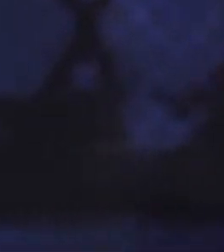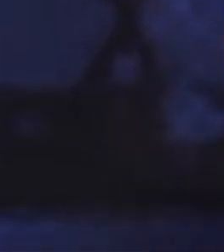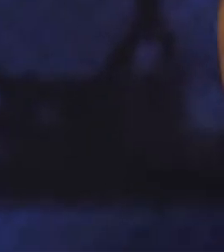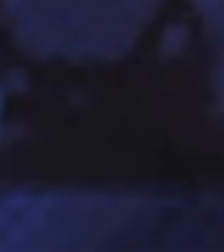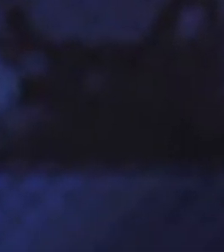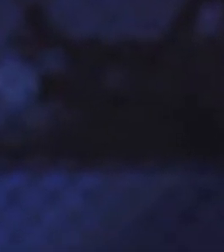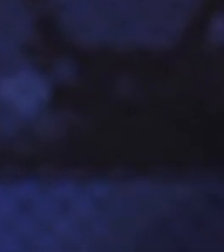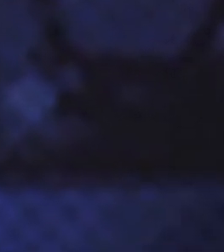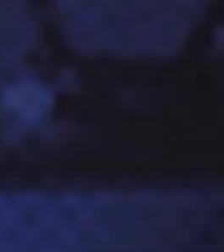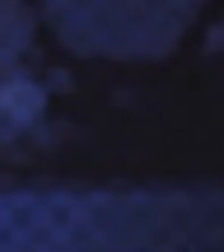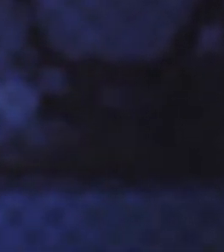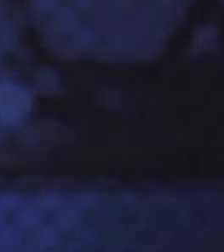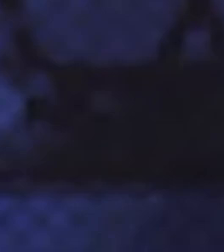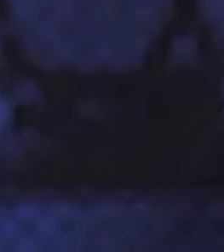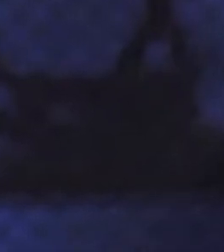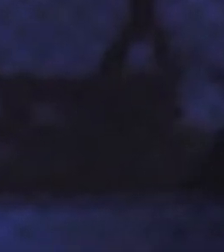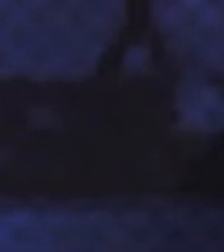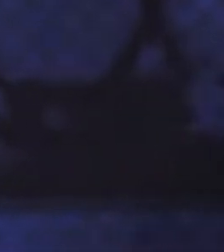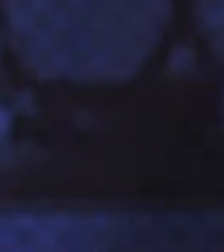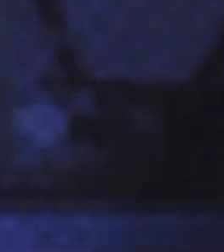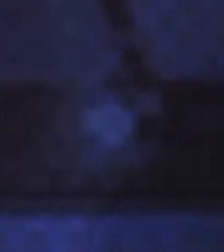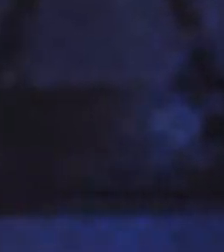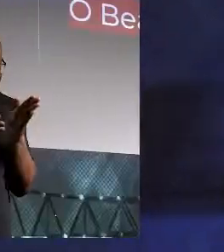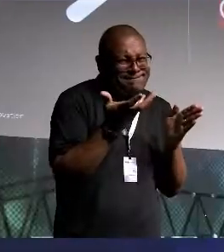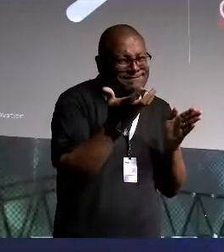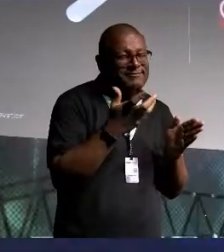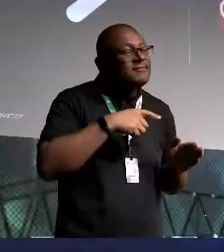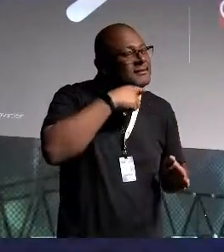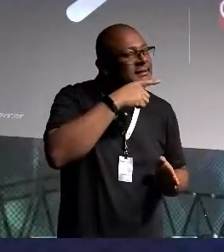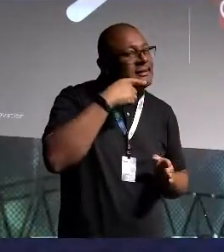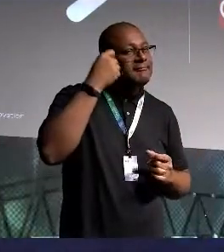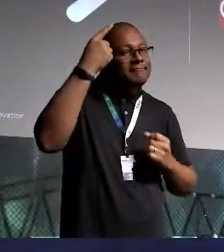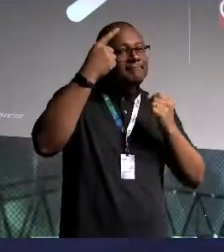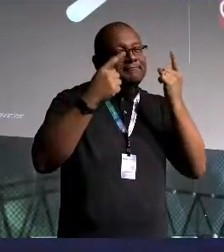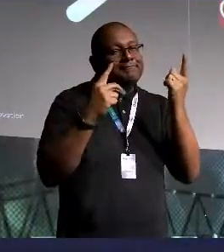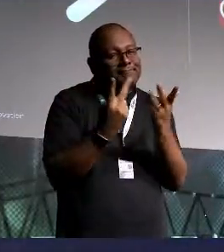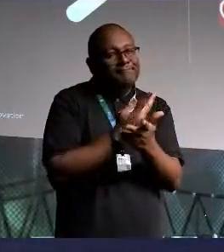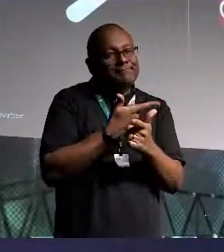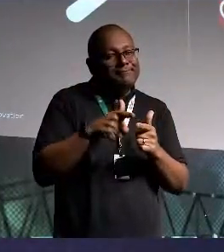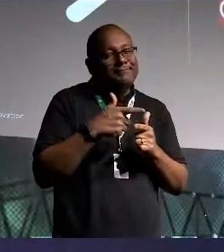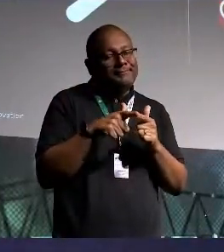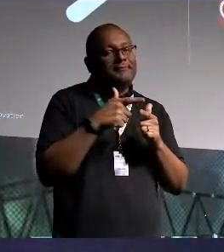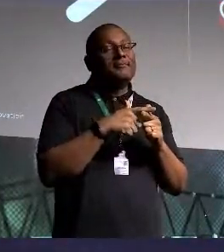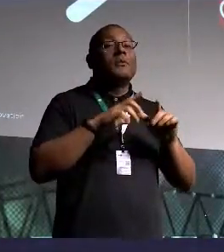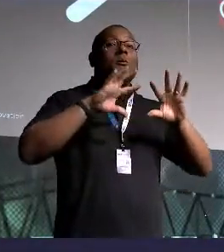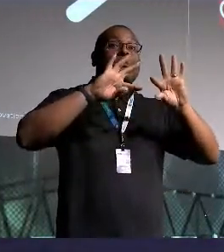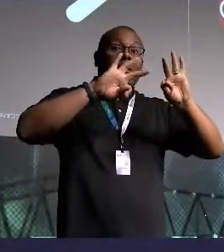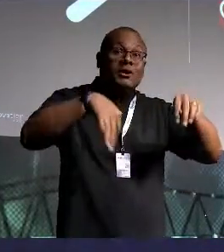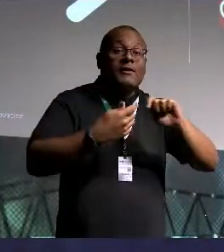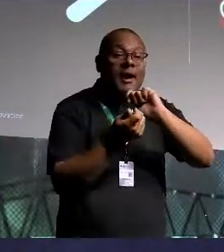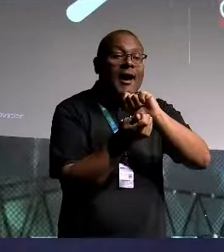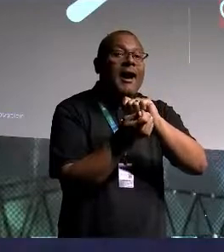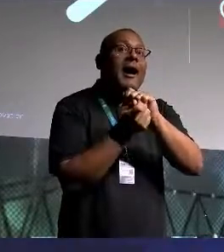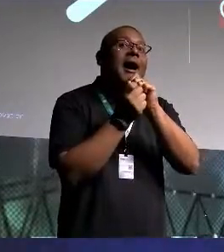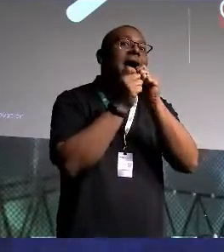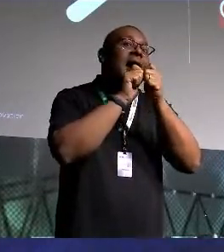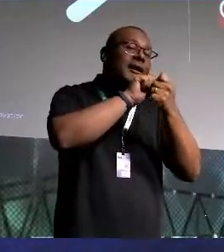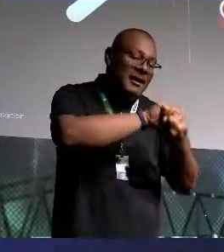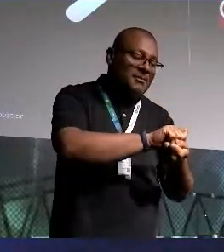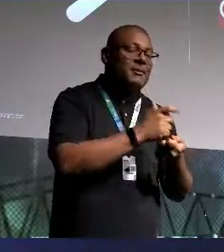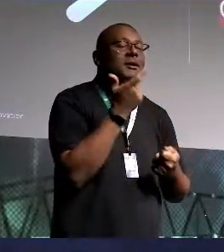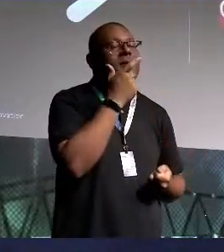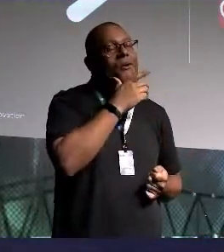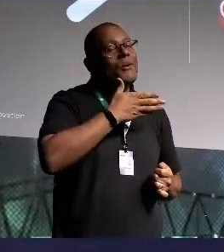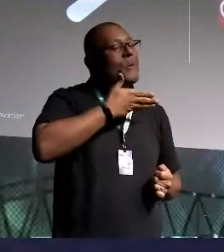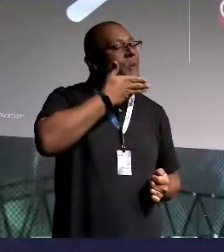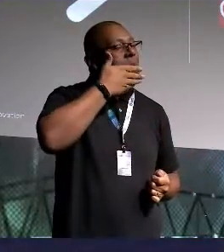a gente sabe que nem sempre as coisas funcionam como a gente gostaria. Mas, no finalzinho, a gente dá sempre um jeito e a gente faz isso, o